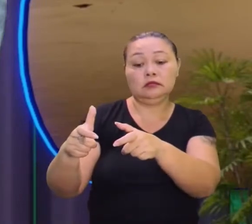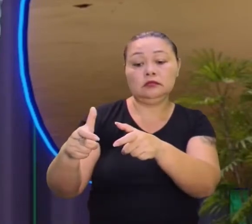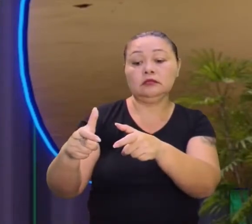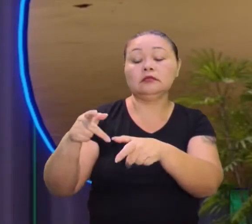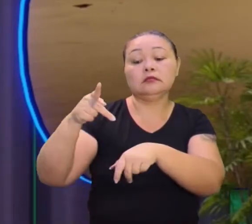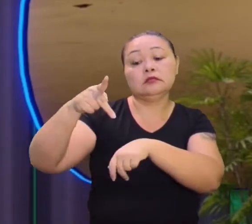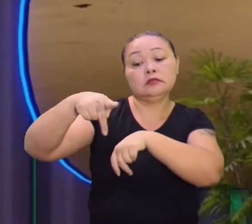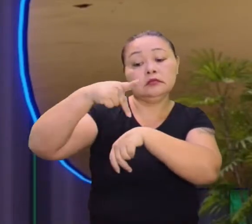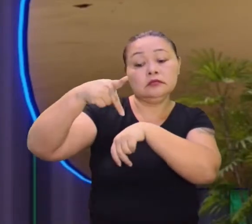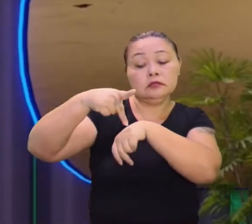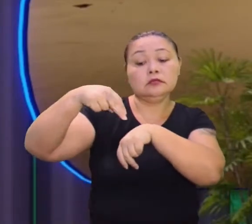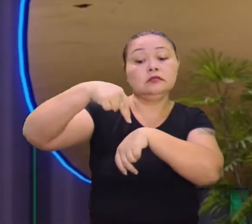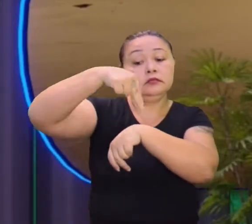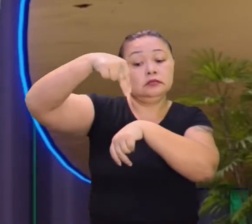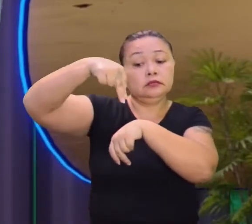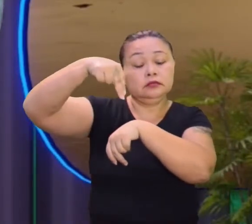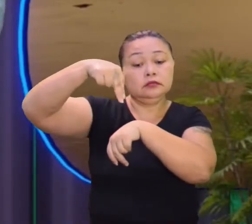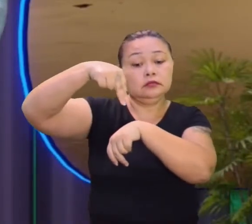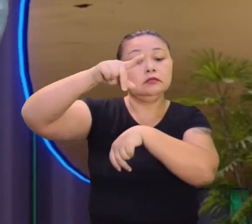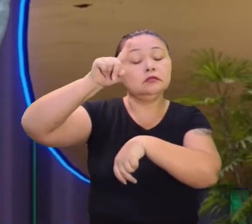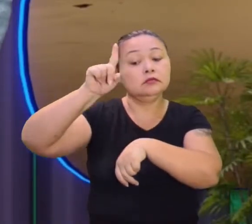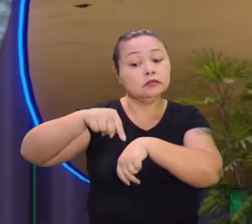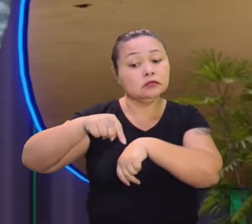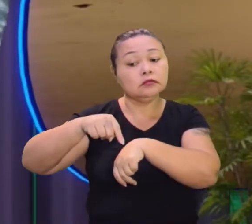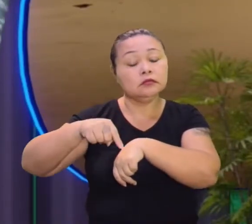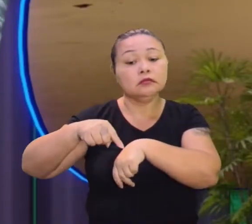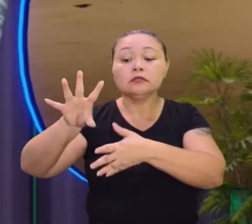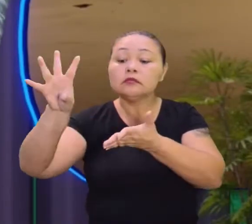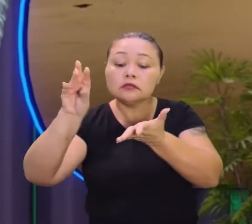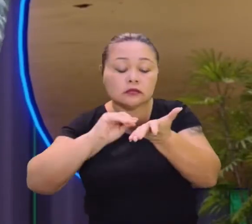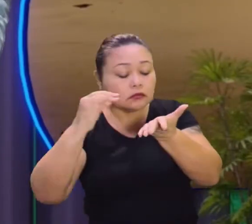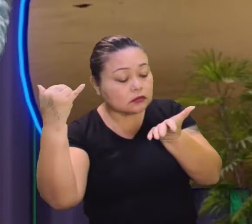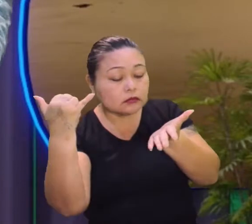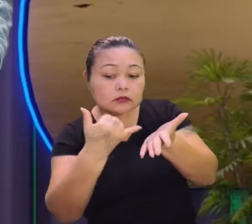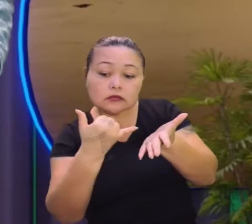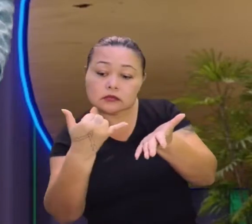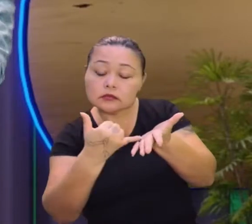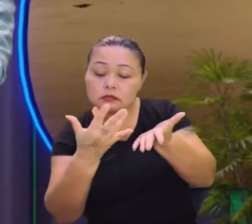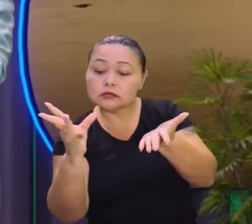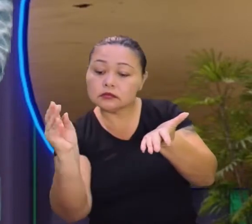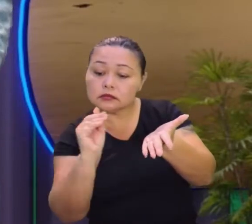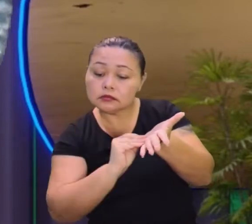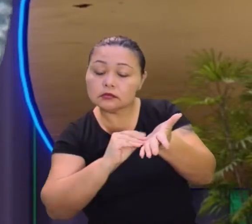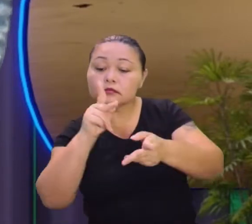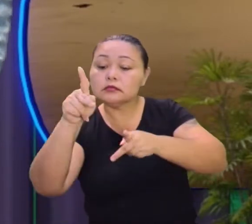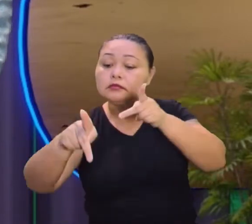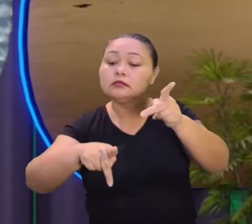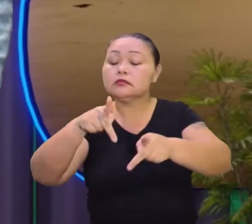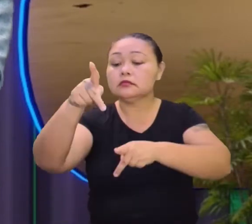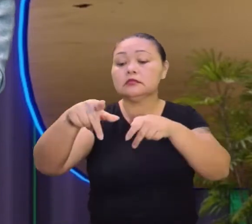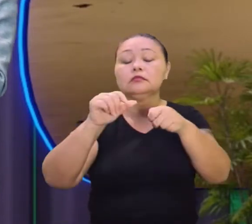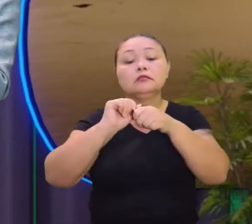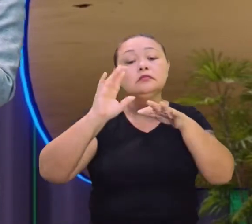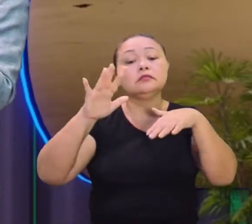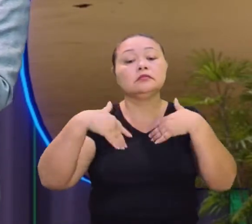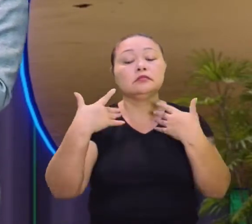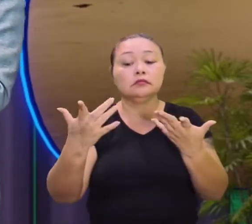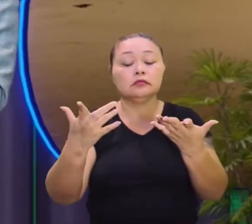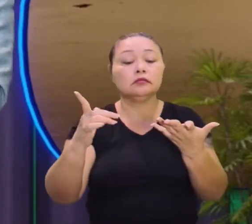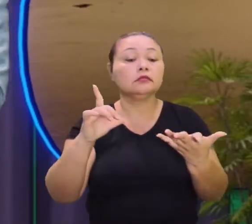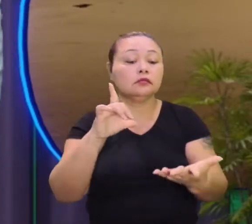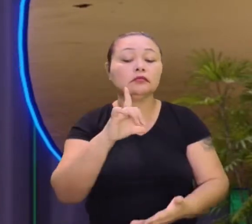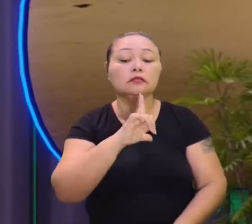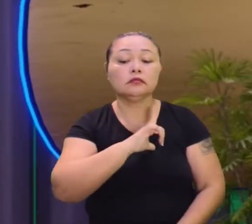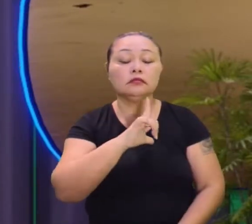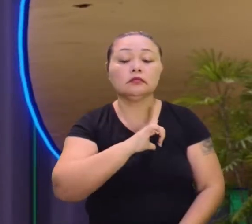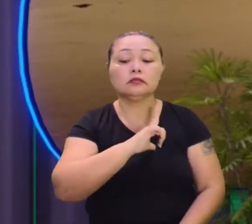Exatamente, de um país, de uma nação, e é através dessas informações, desses dados populacionais, que se